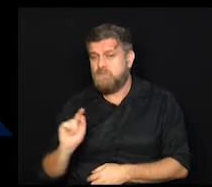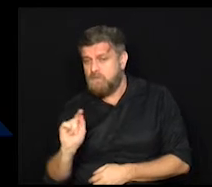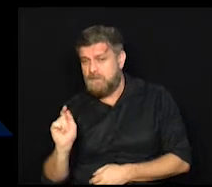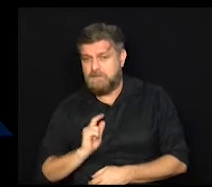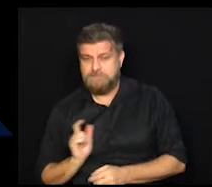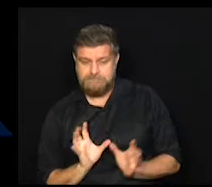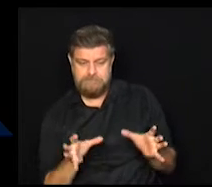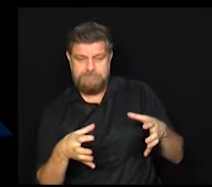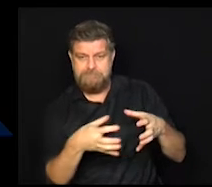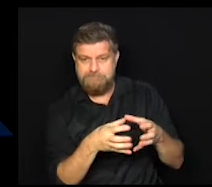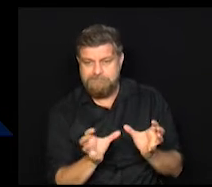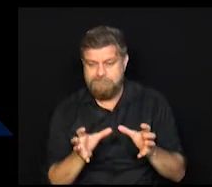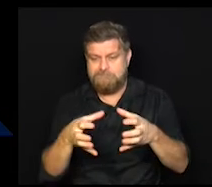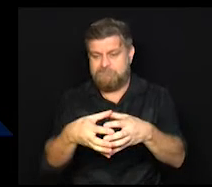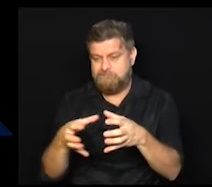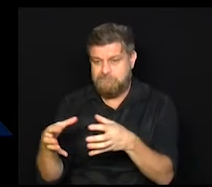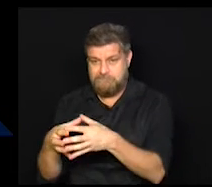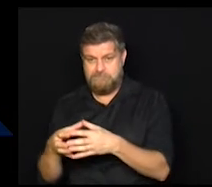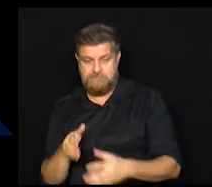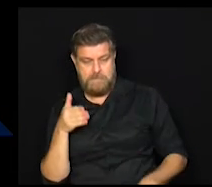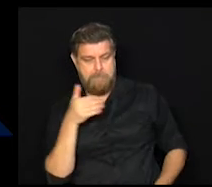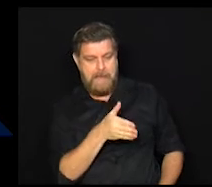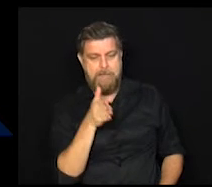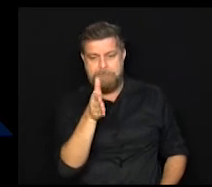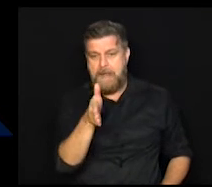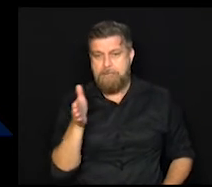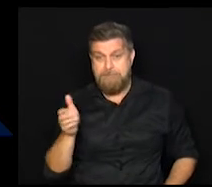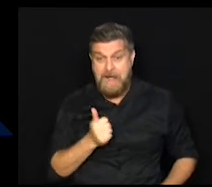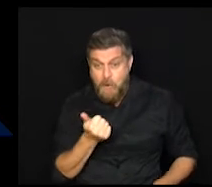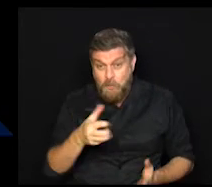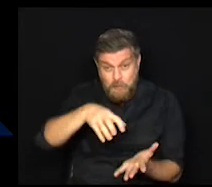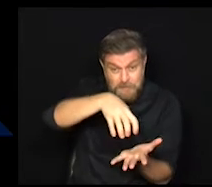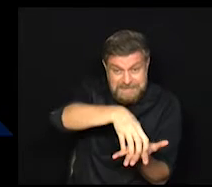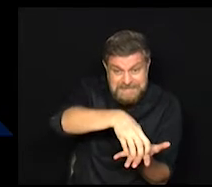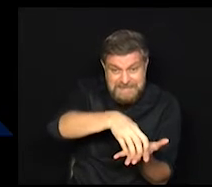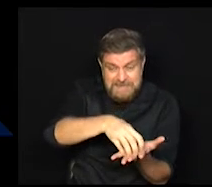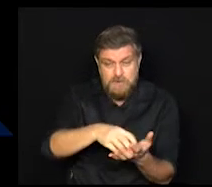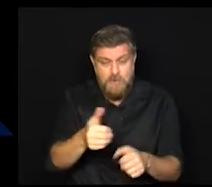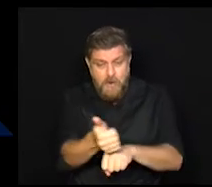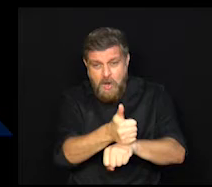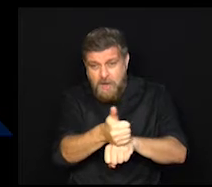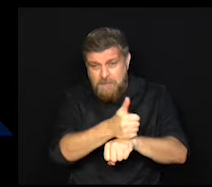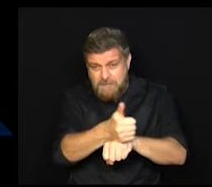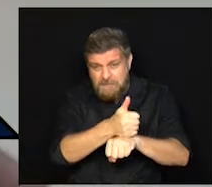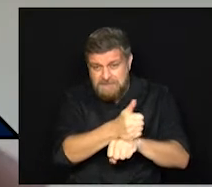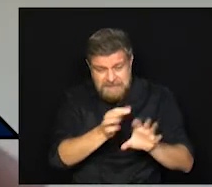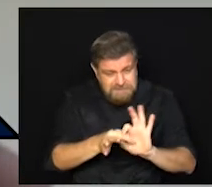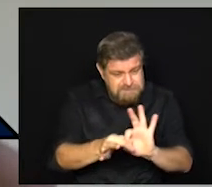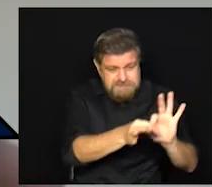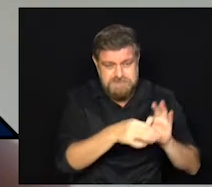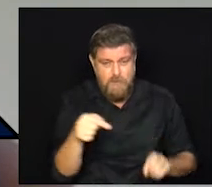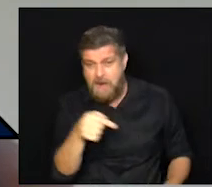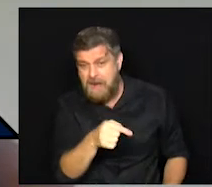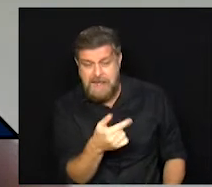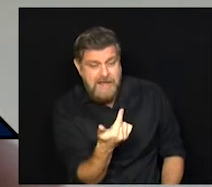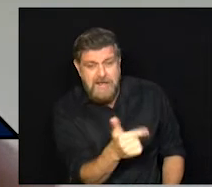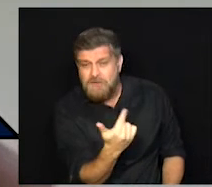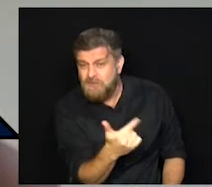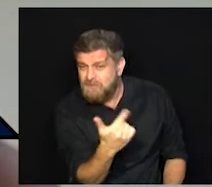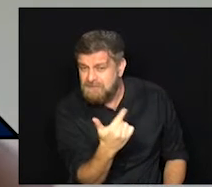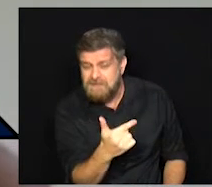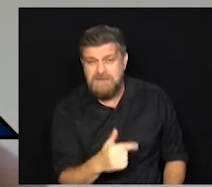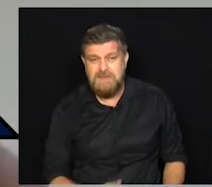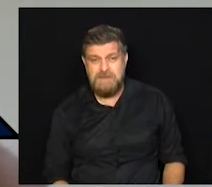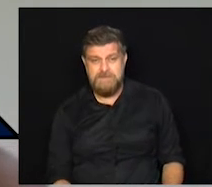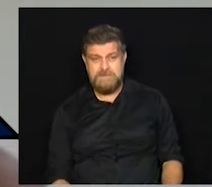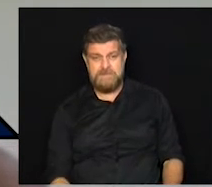serviços espalhados pela cidade, mas nós não temos um centro multidisciplinar para atendimento de crianças com adolescentes, que é